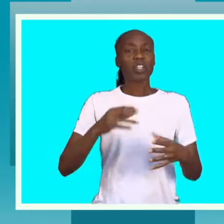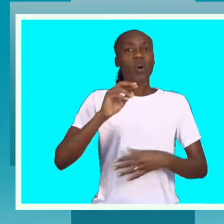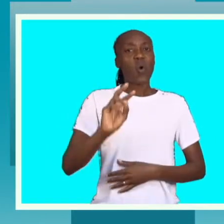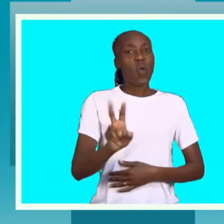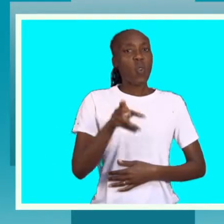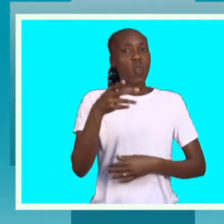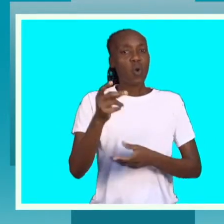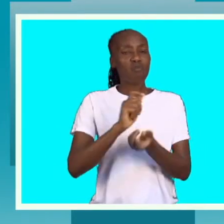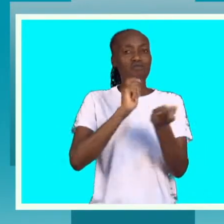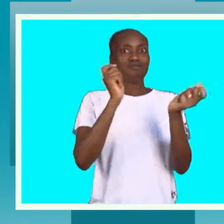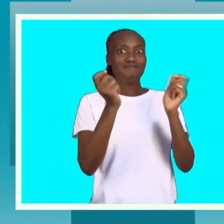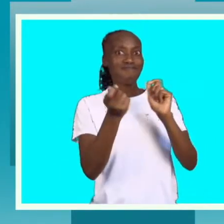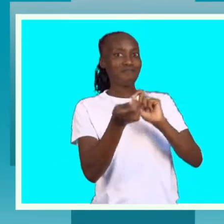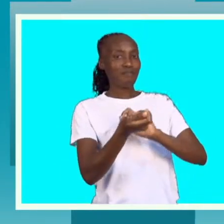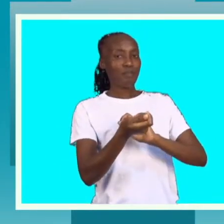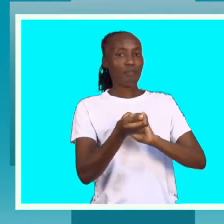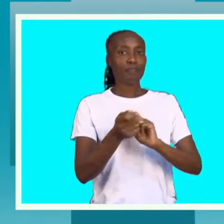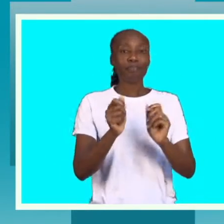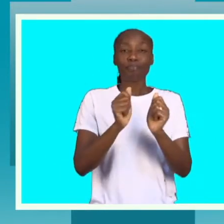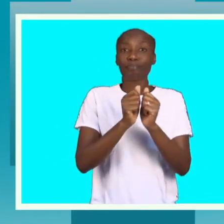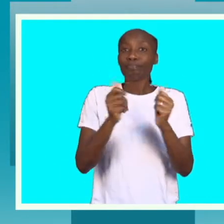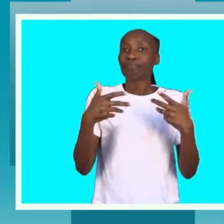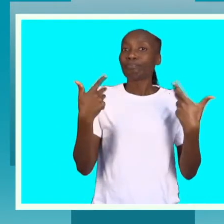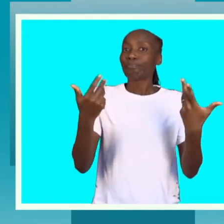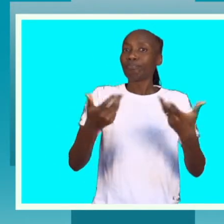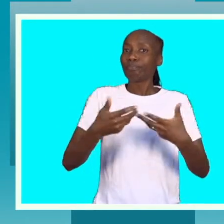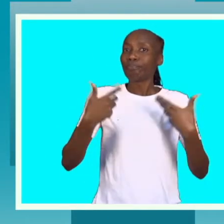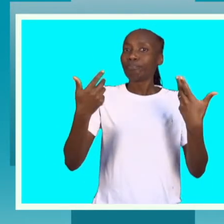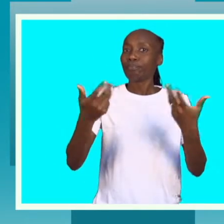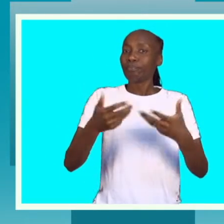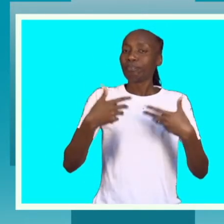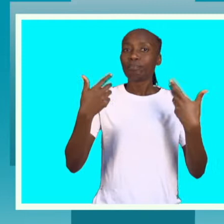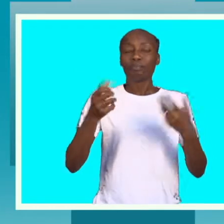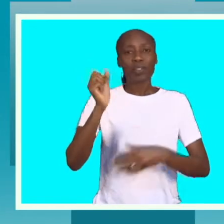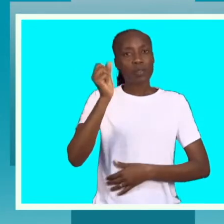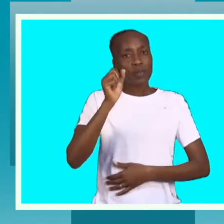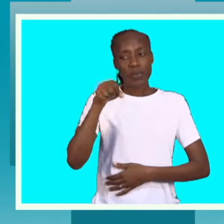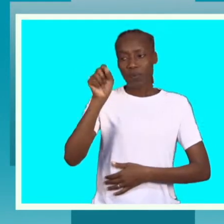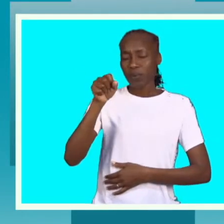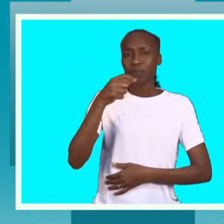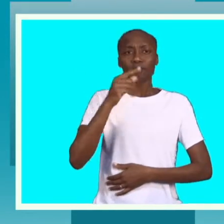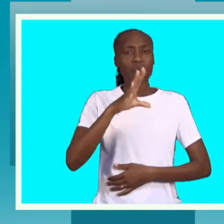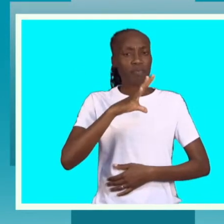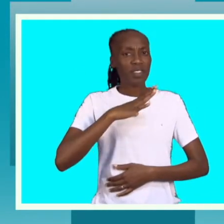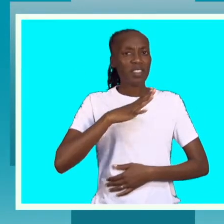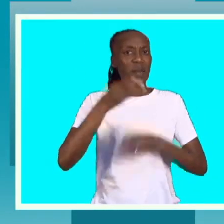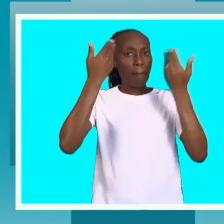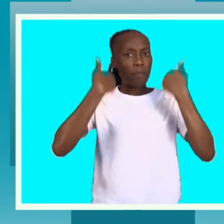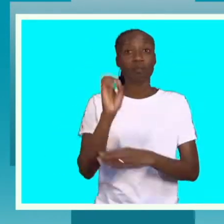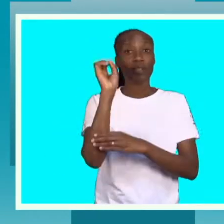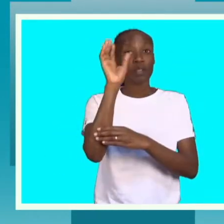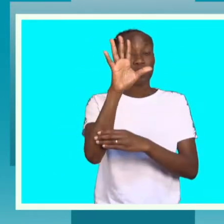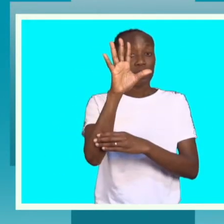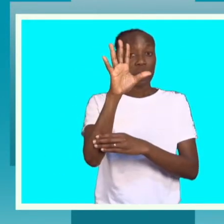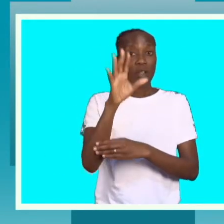Não tenho... Não tenho... Não tenho conceito, aliás. Sim, sim. Sou uma pessoa livre.